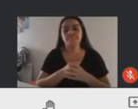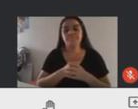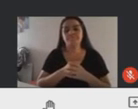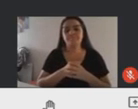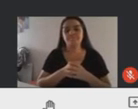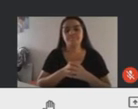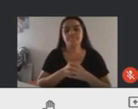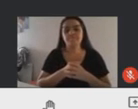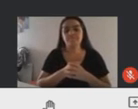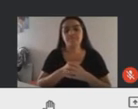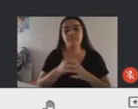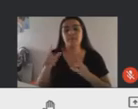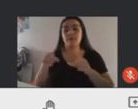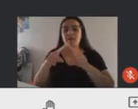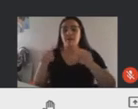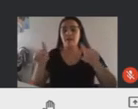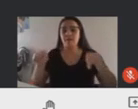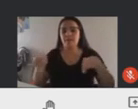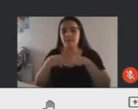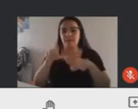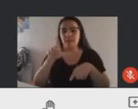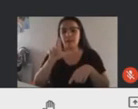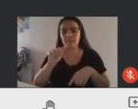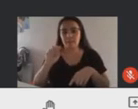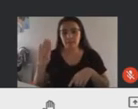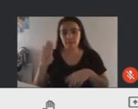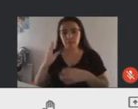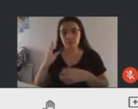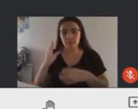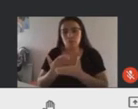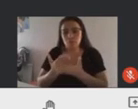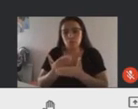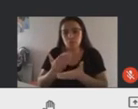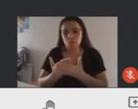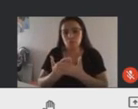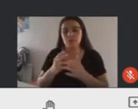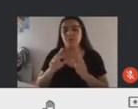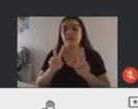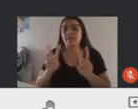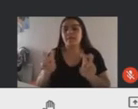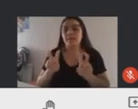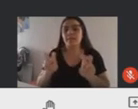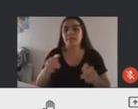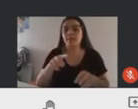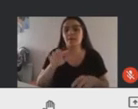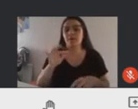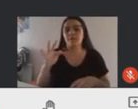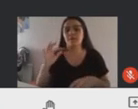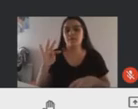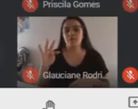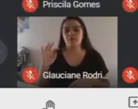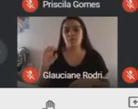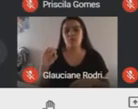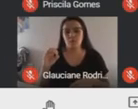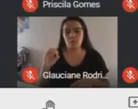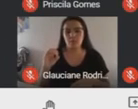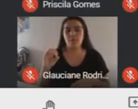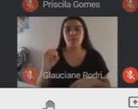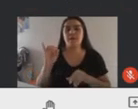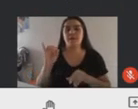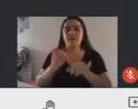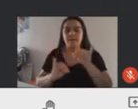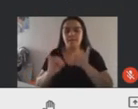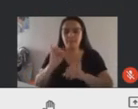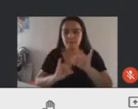nosso laboratório é a geração fotoquímica de vapor. Nesse caso, nós usamos uma lâmpada de ultravioleta